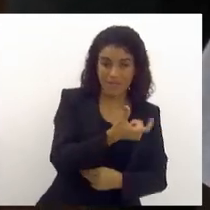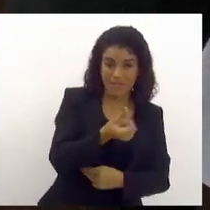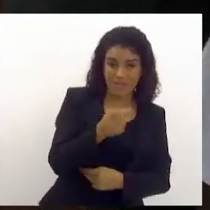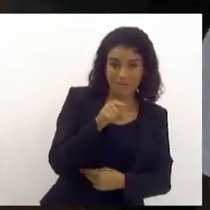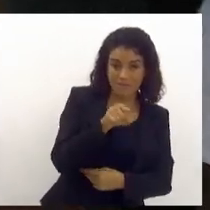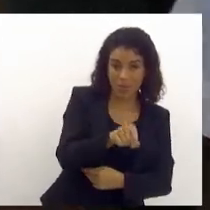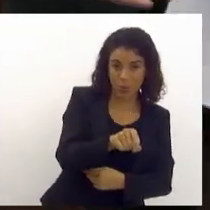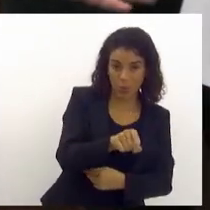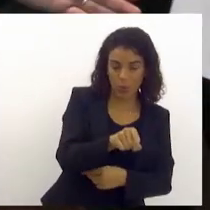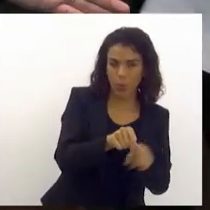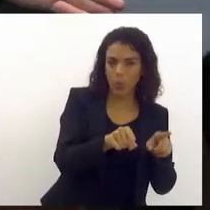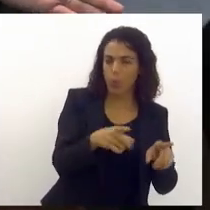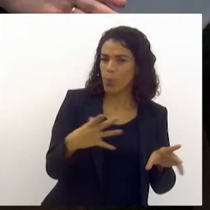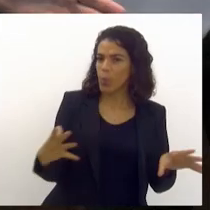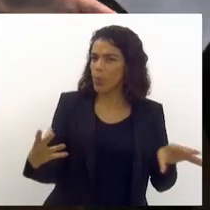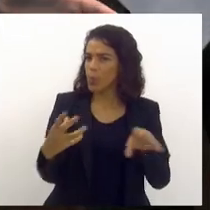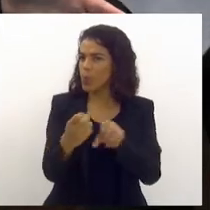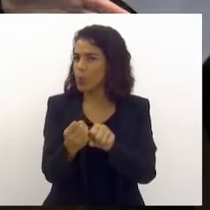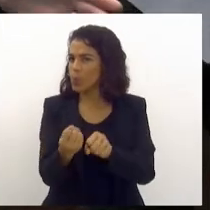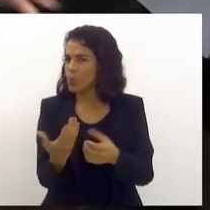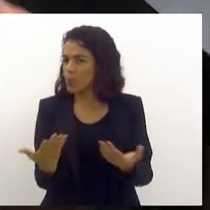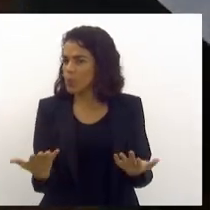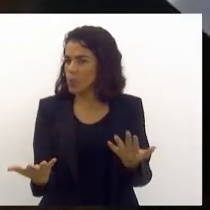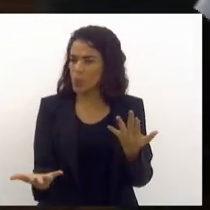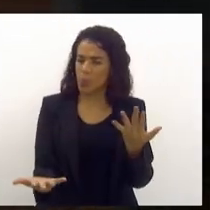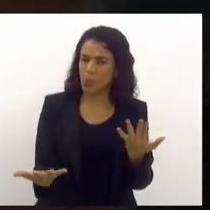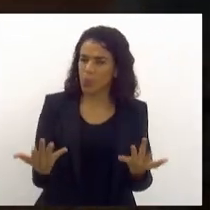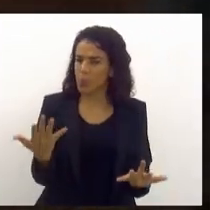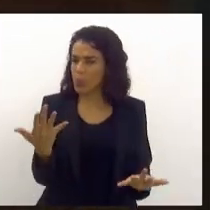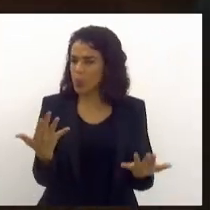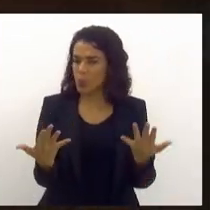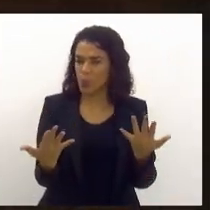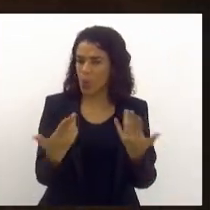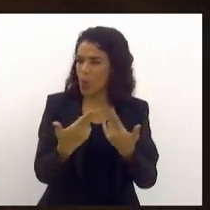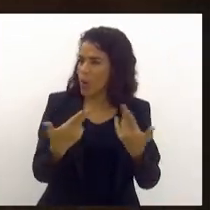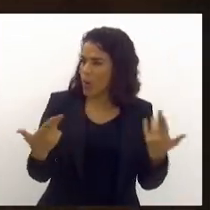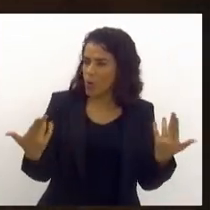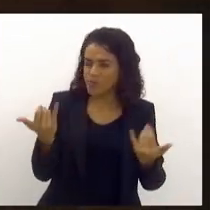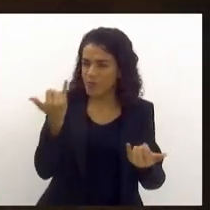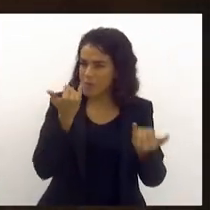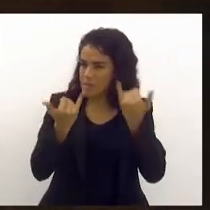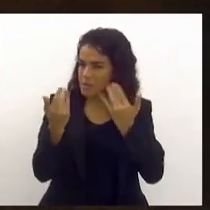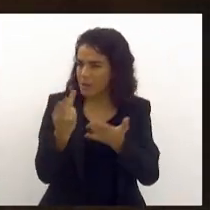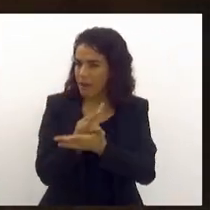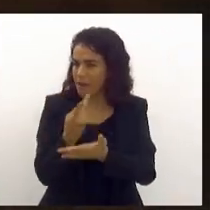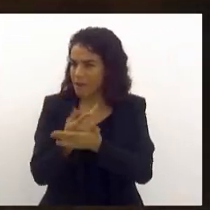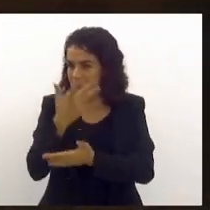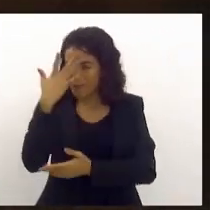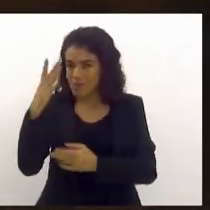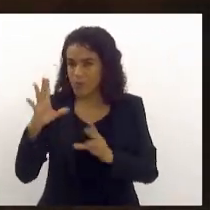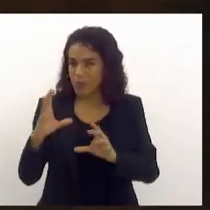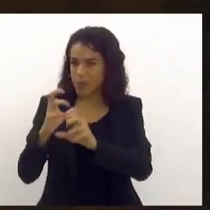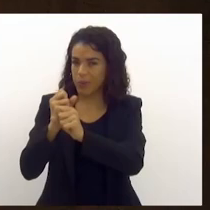só, alguma coisa no meio do caminho está dando errado. Ou esse cara que é preso,